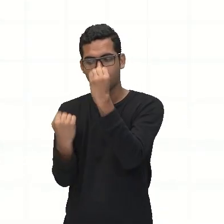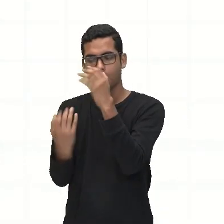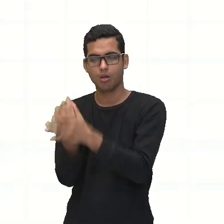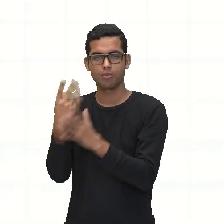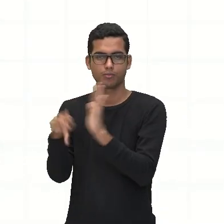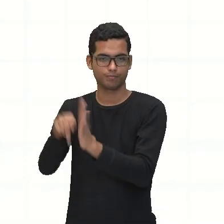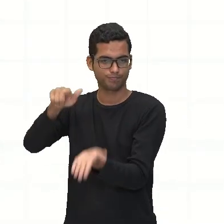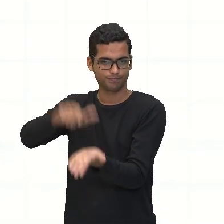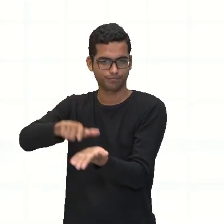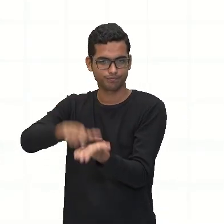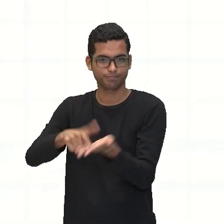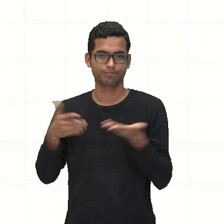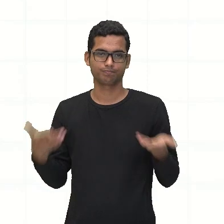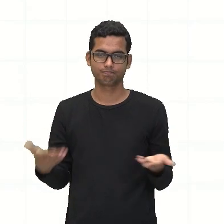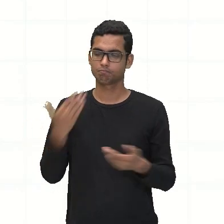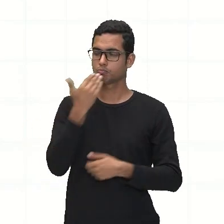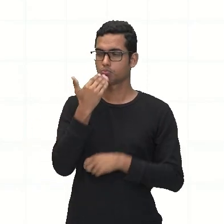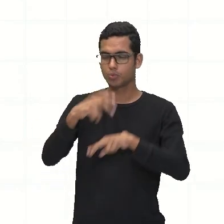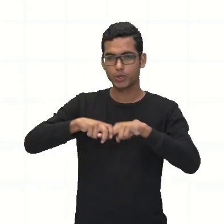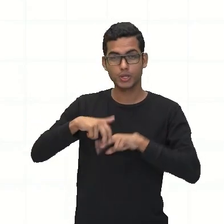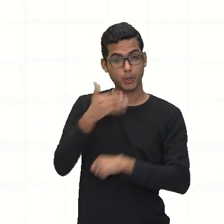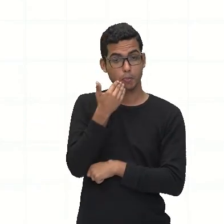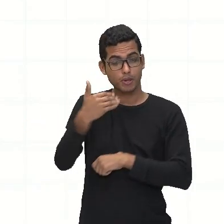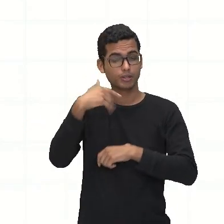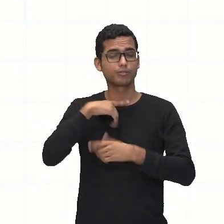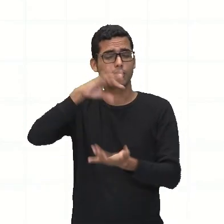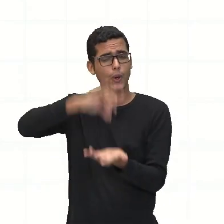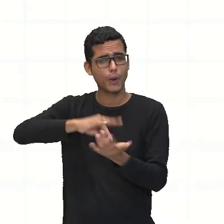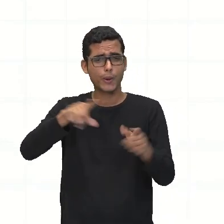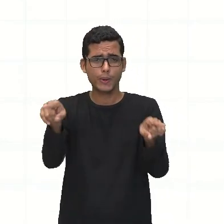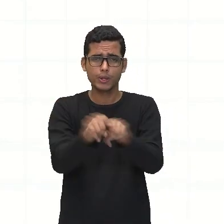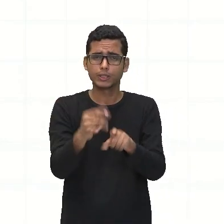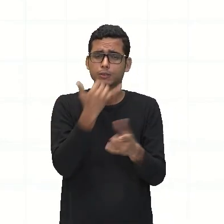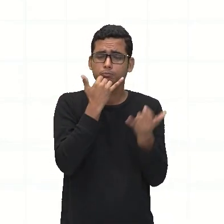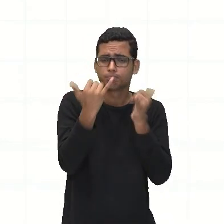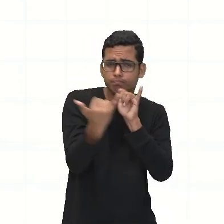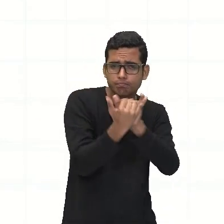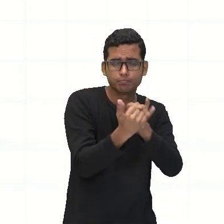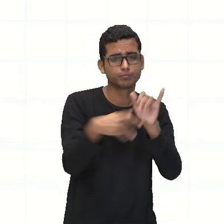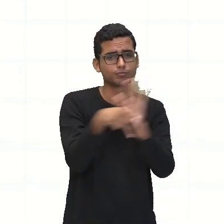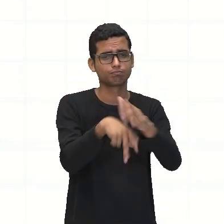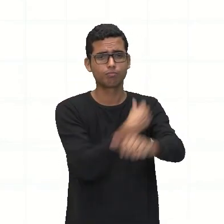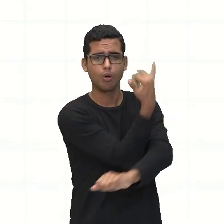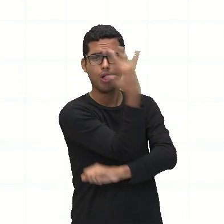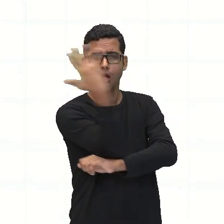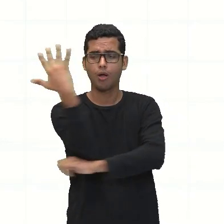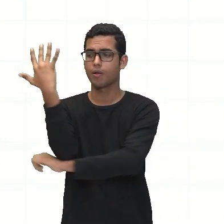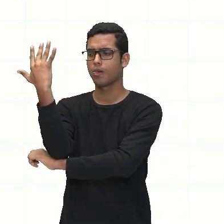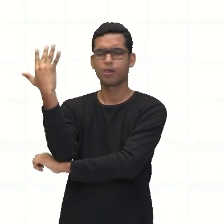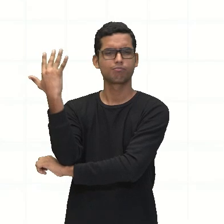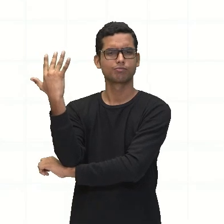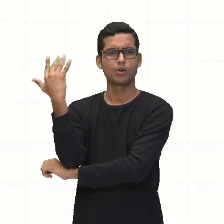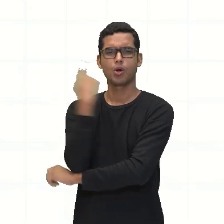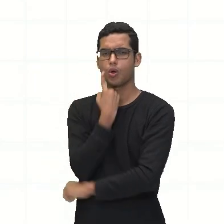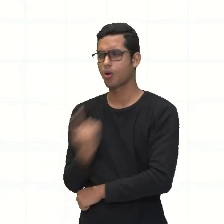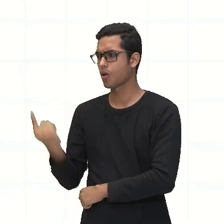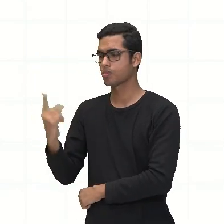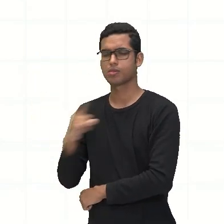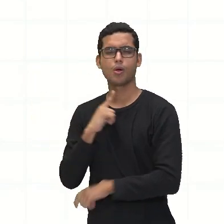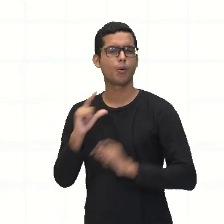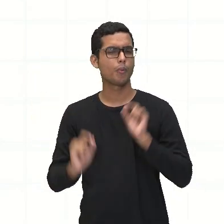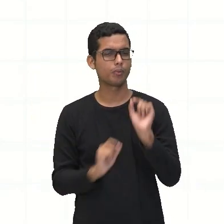muito curta, né, a extensão é curta, você viu apenas uma estrofe, esse poema ritual contém o